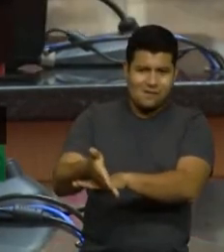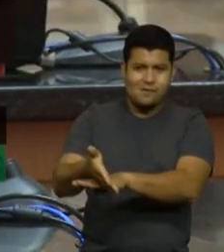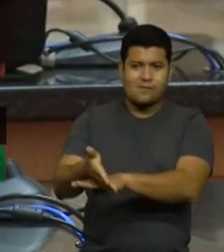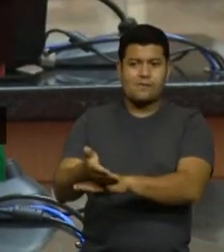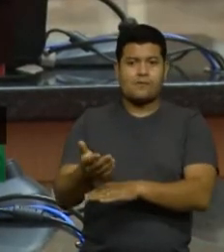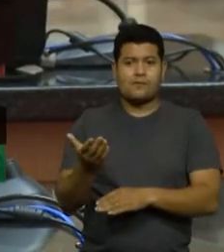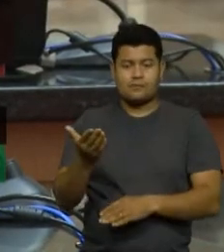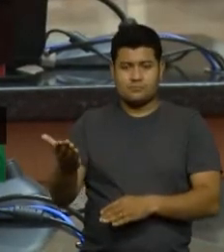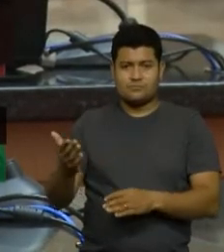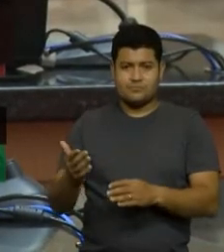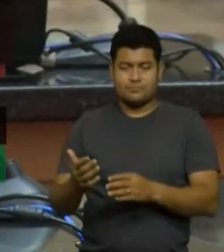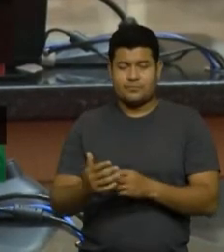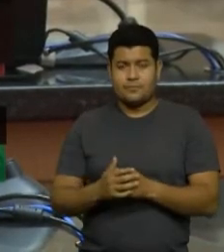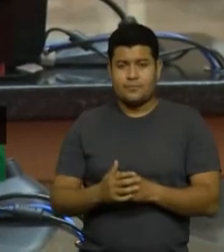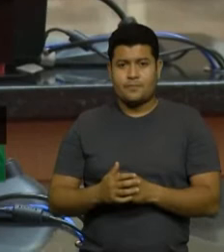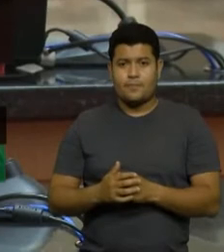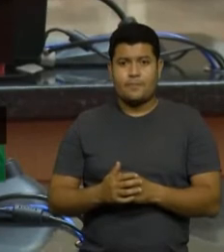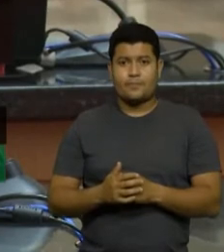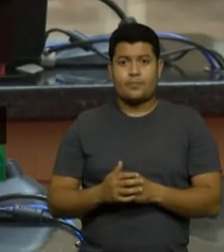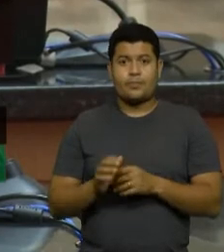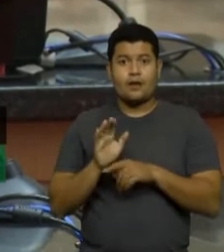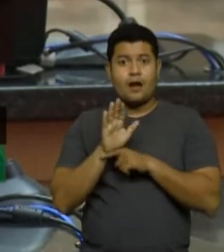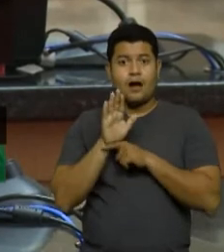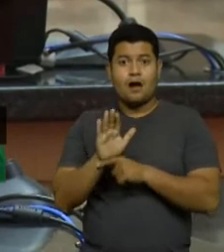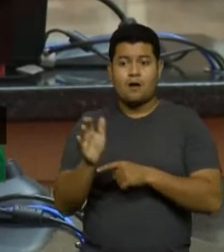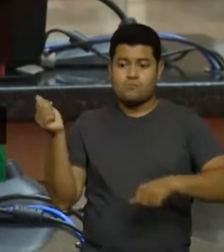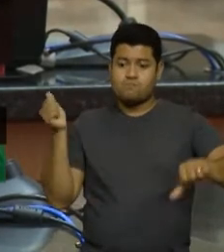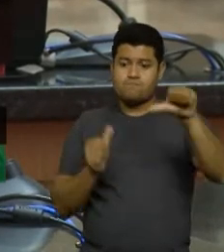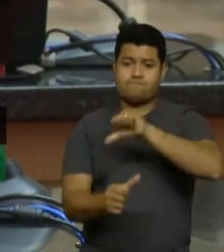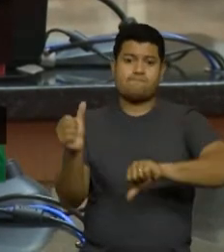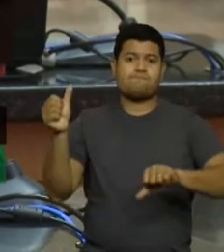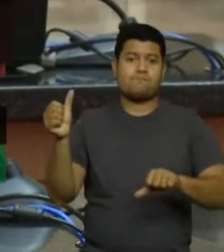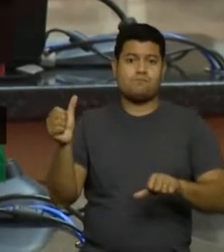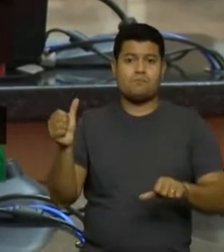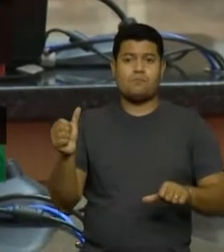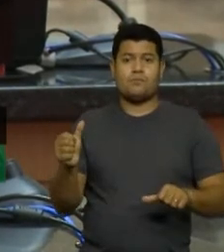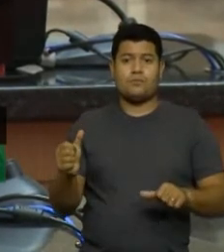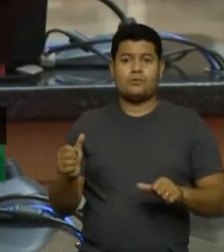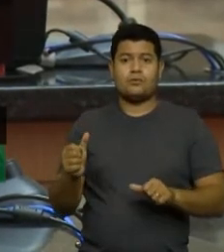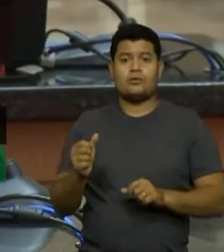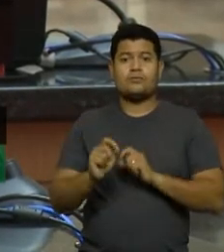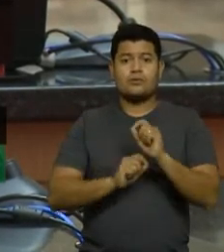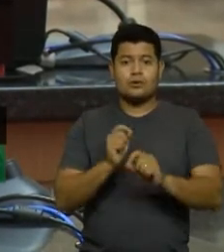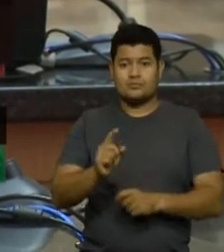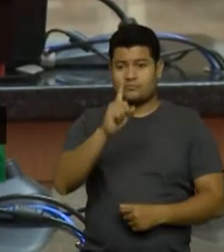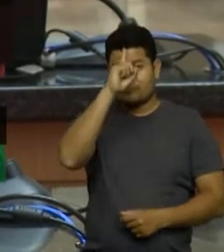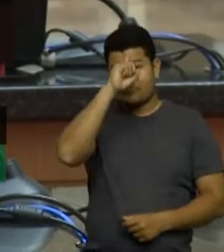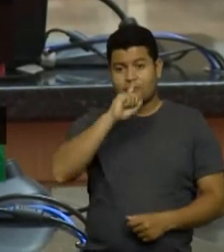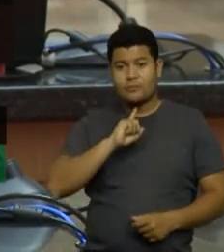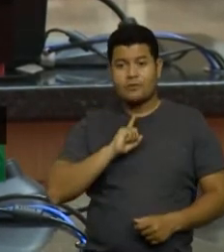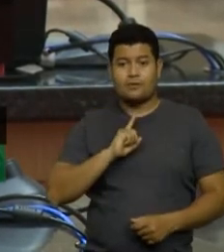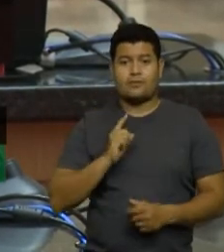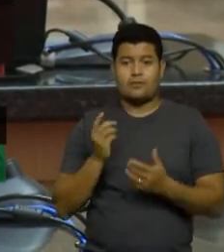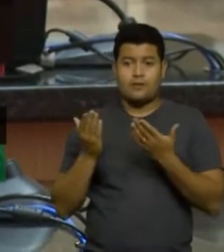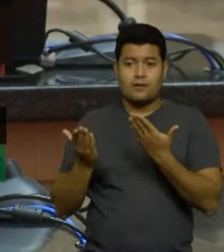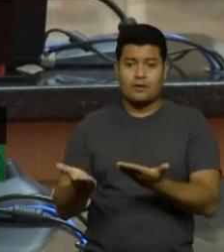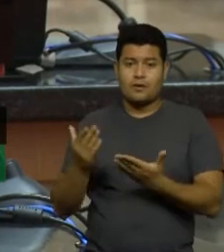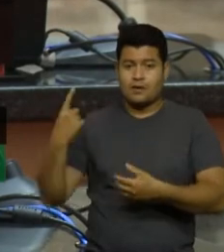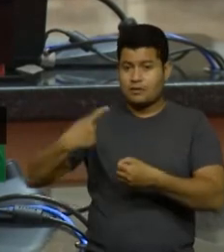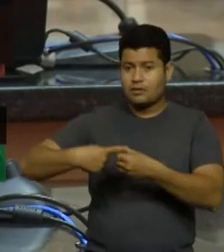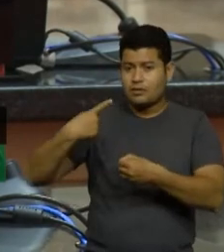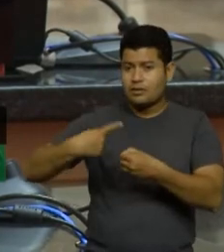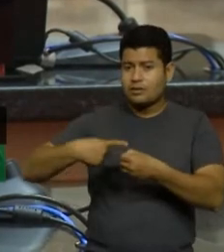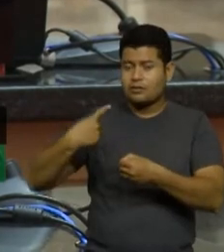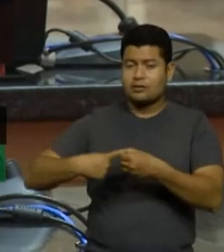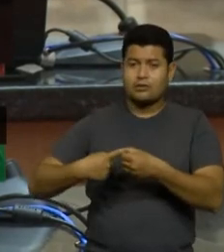que ajudou a transformar o perfil do município de Abidão